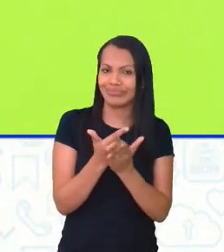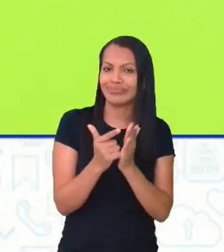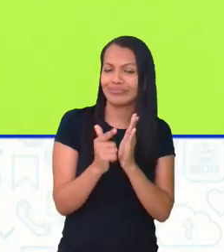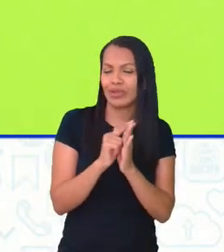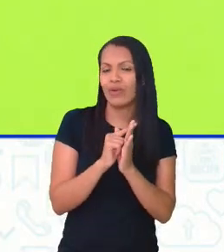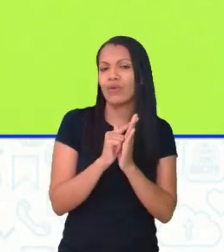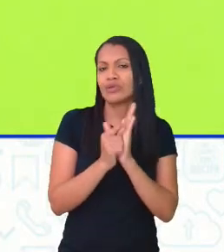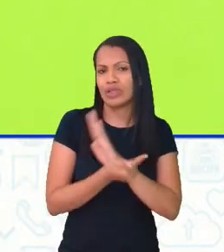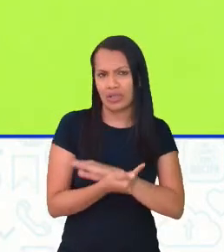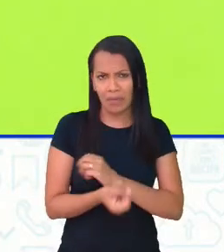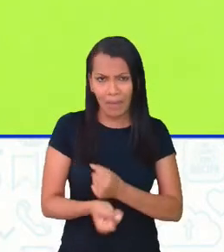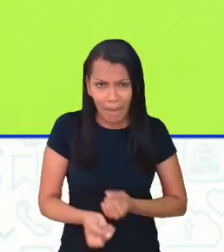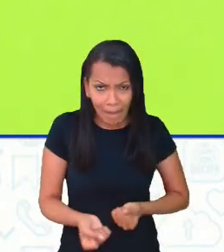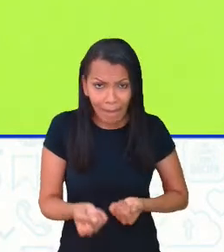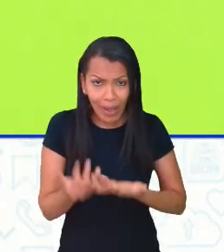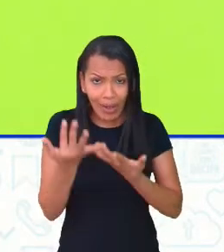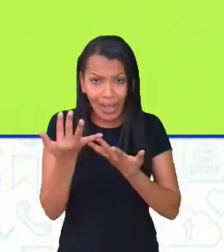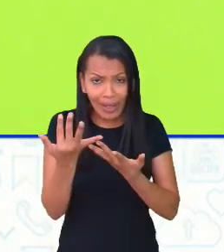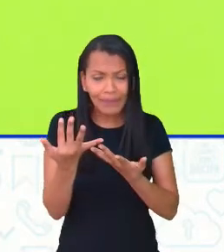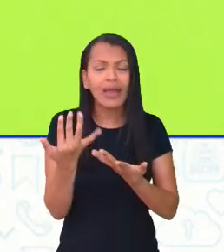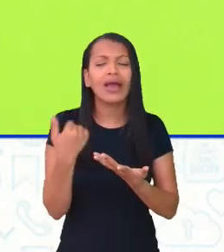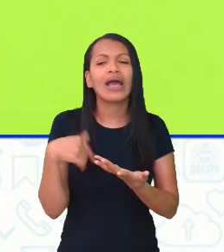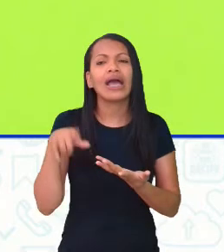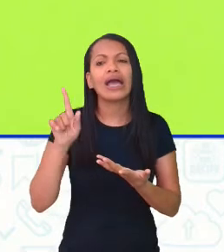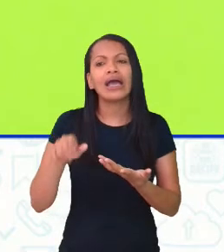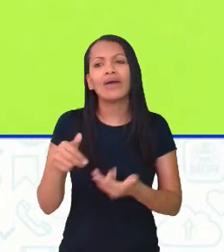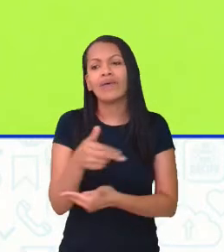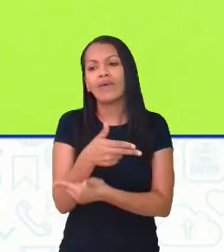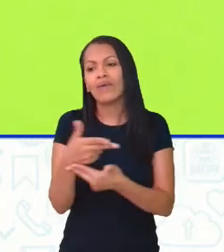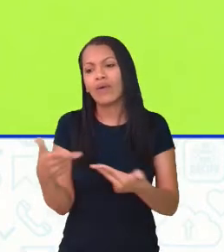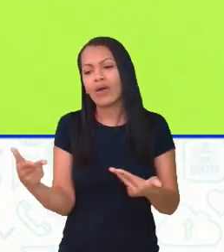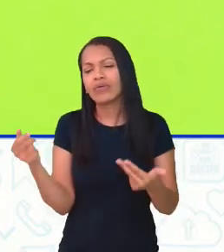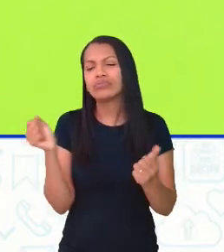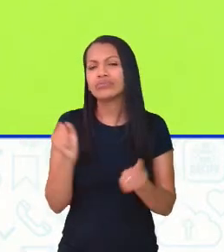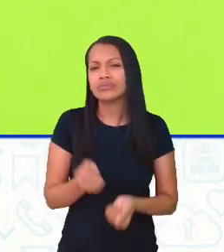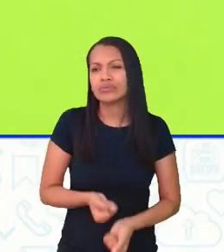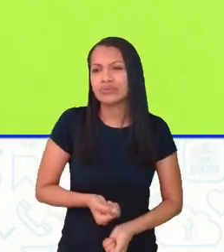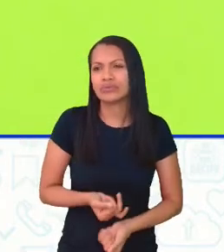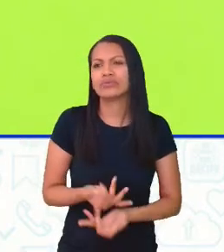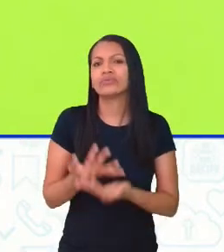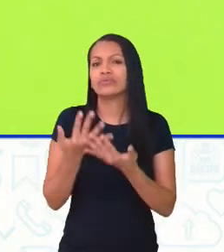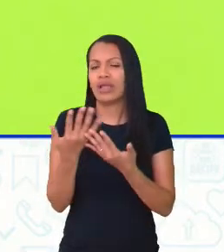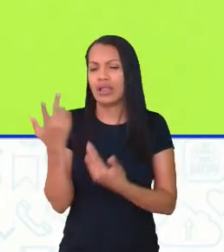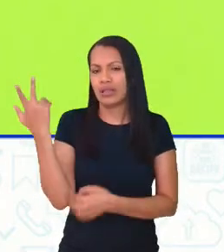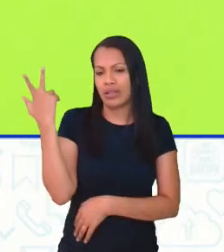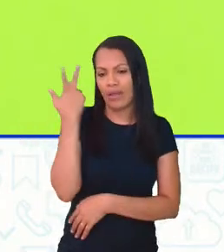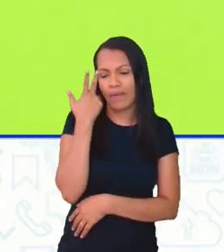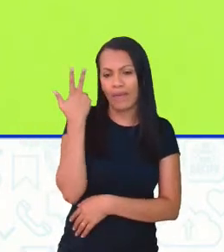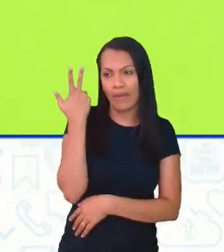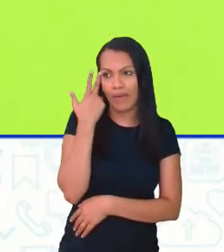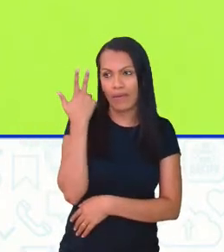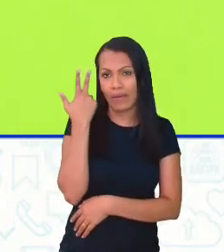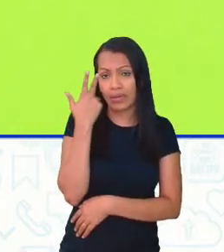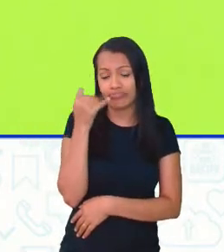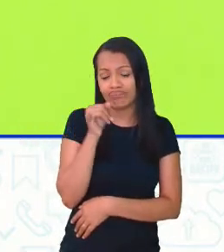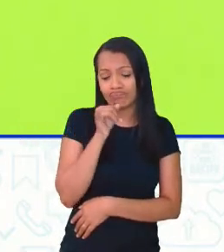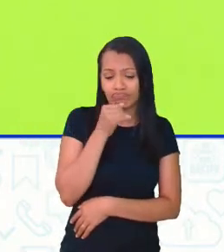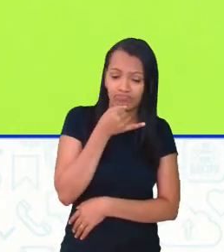poema, por exemplo. O poema normalmente é um negócio bem pesado, né? Normalmente